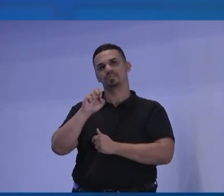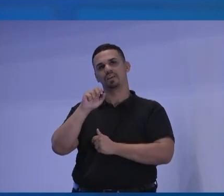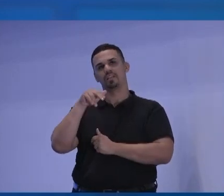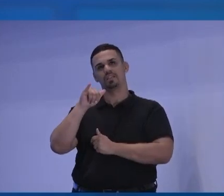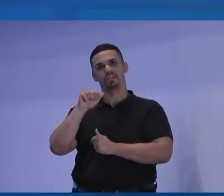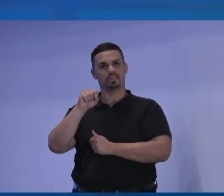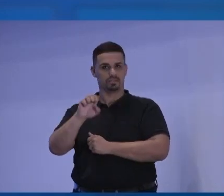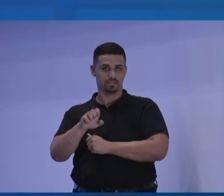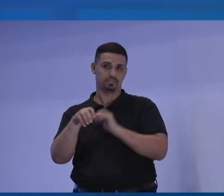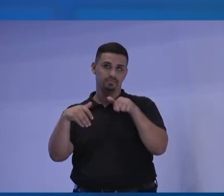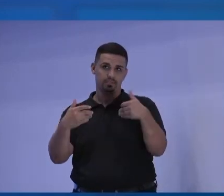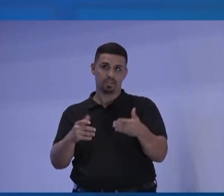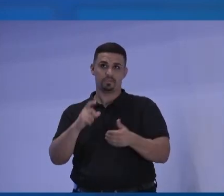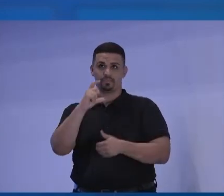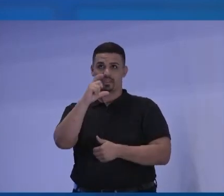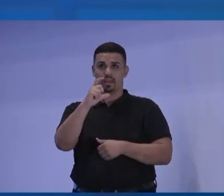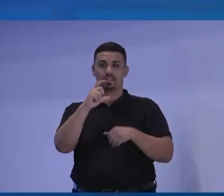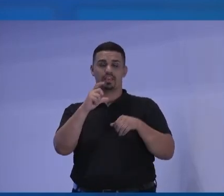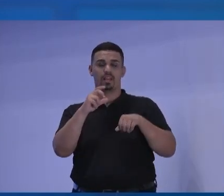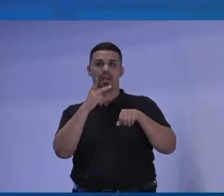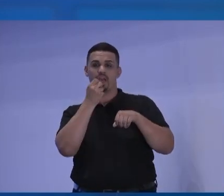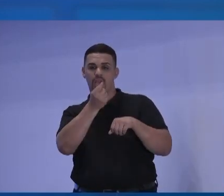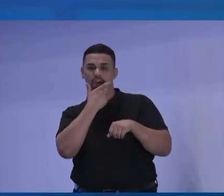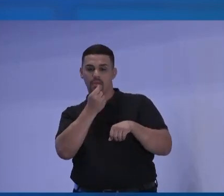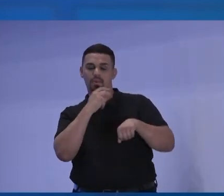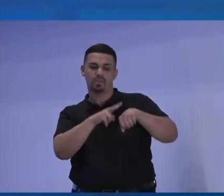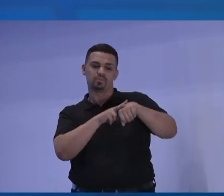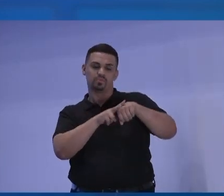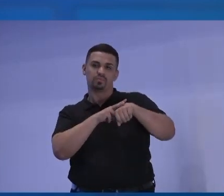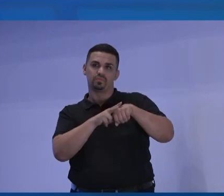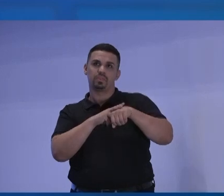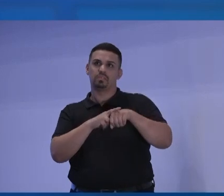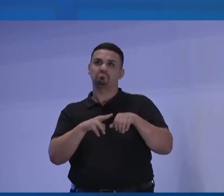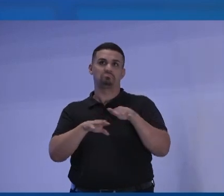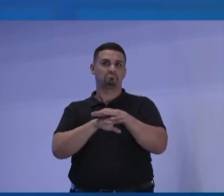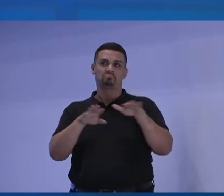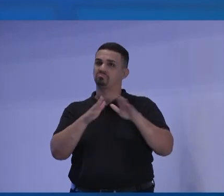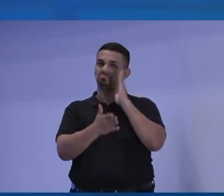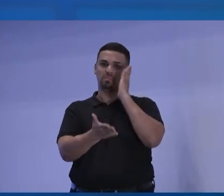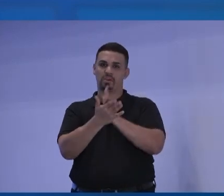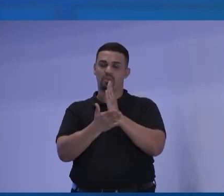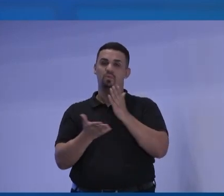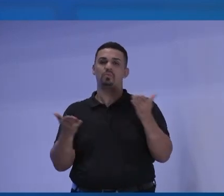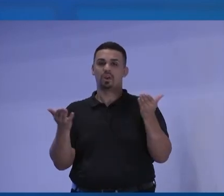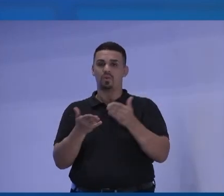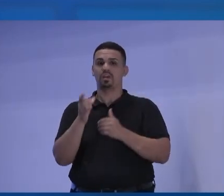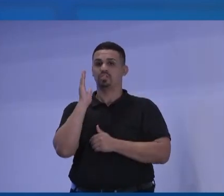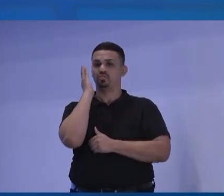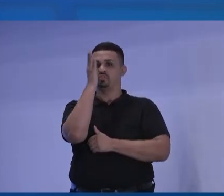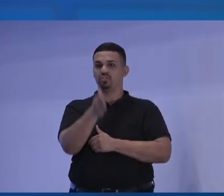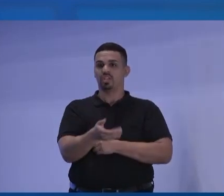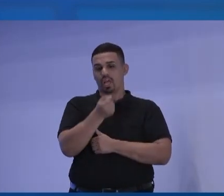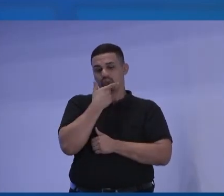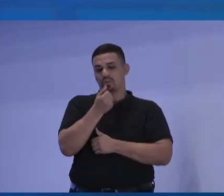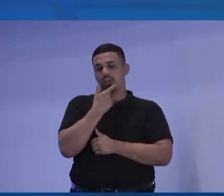foi descontinuada, existe só uma apresentação da poliquimioterapia, que é usada para todas as formas clínicas da hanseníase, o que muda é só